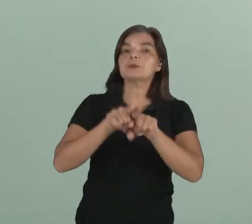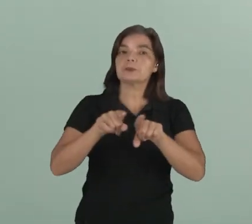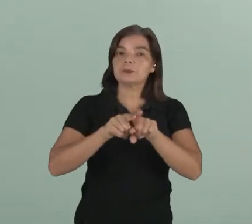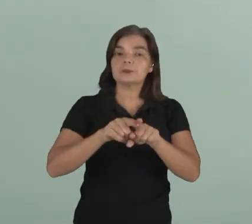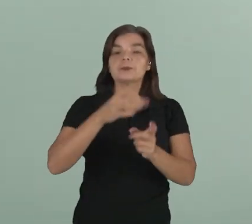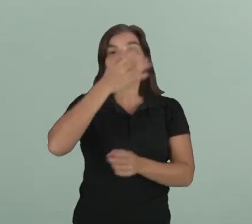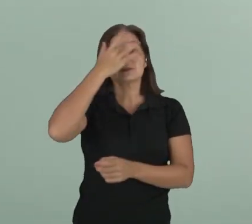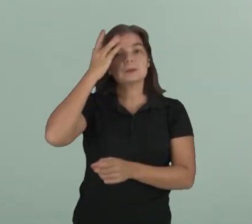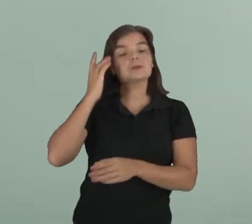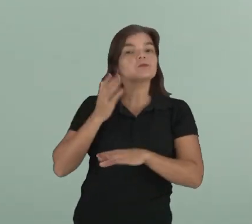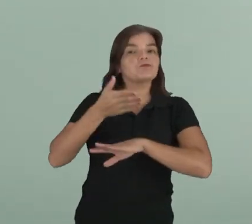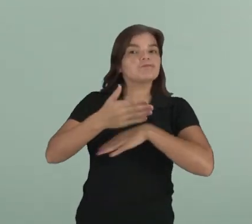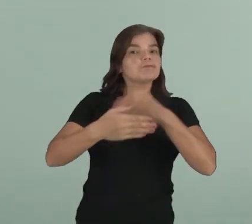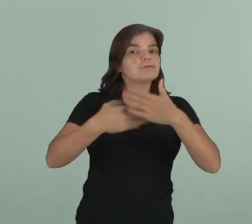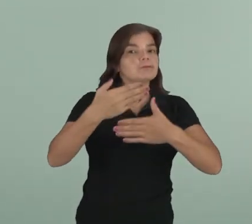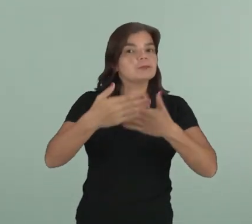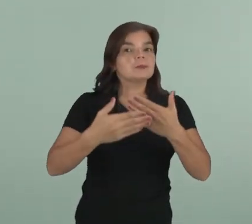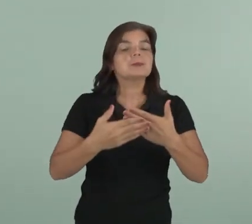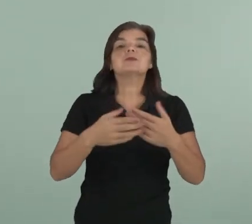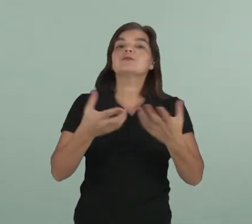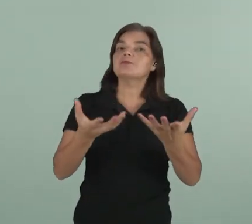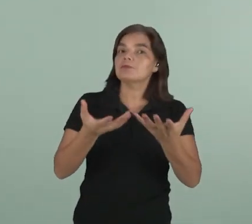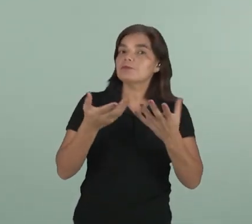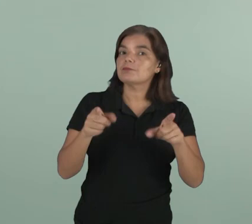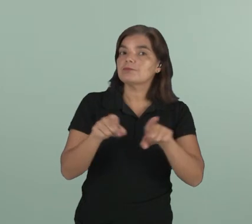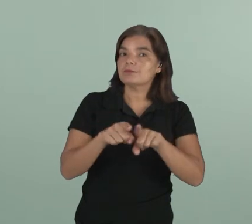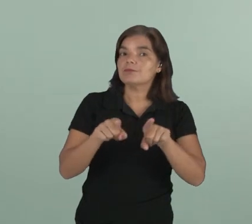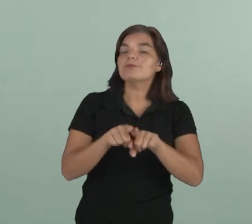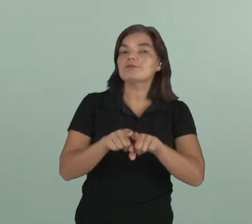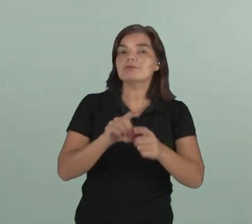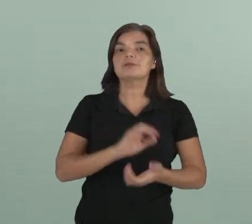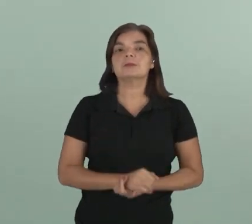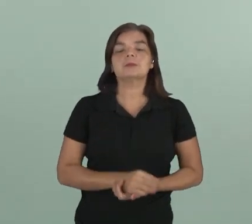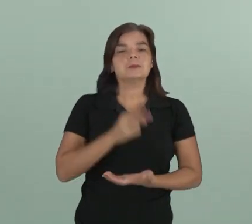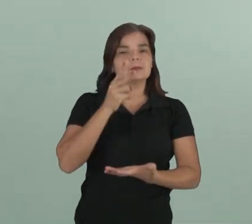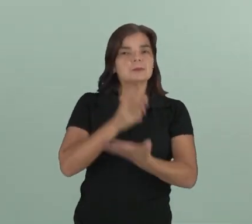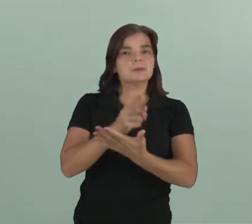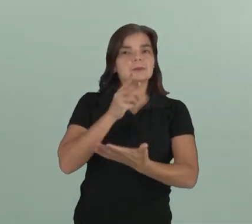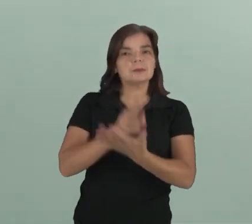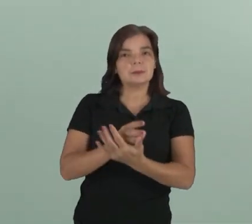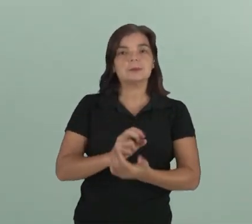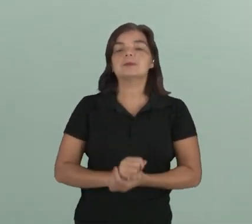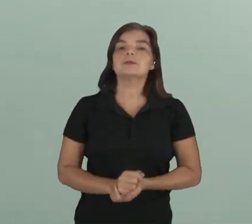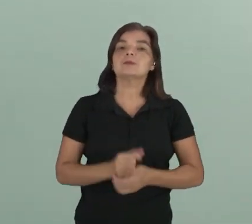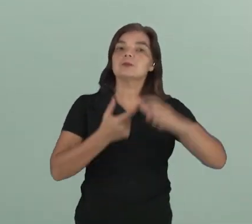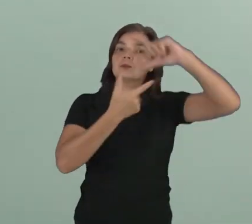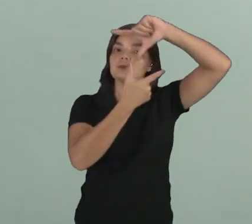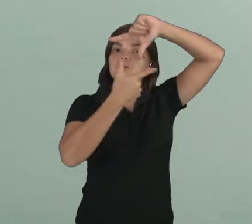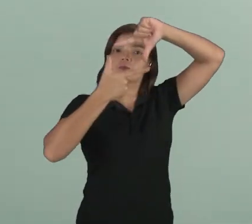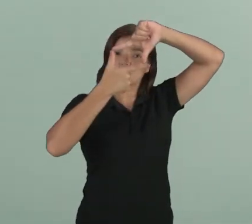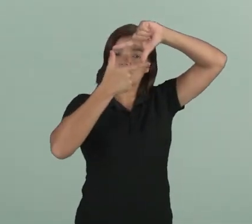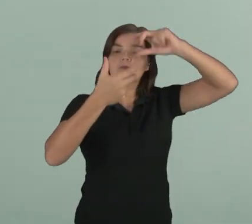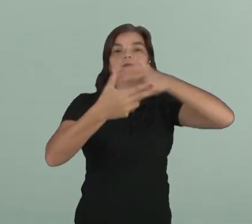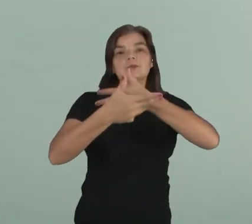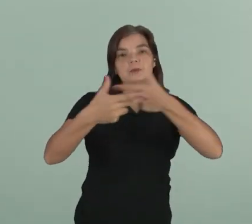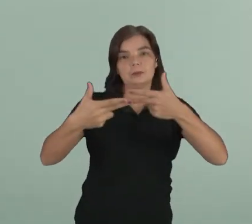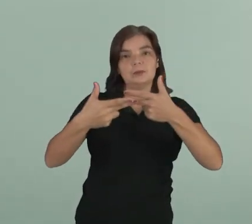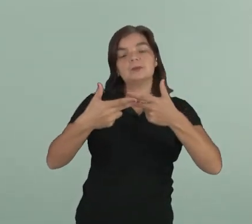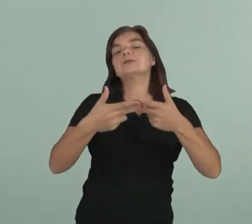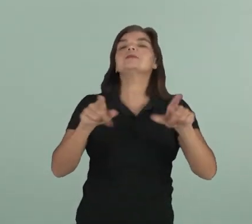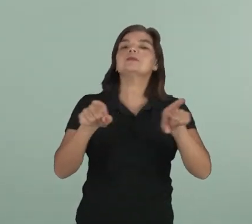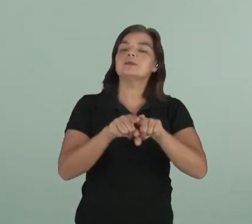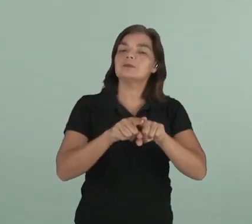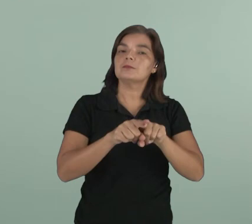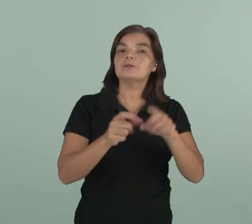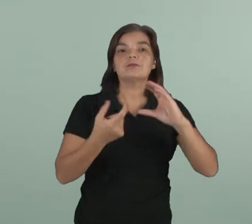pessoas elas entram em um processo de busca absolutamente constante, alienando-se às condições